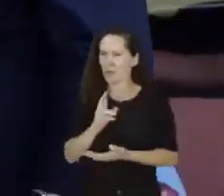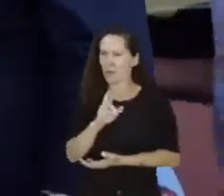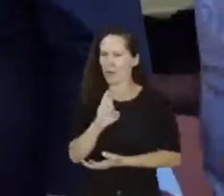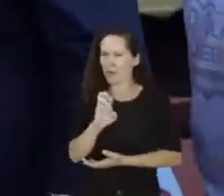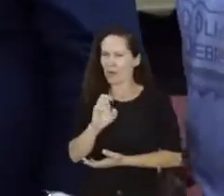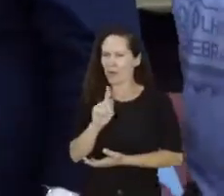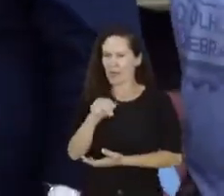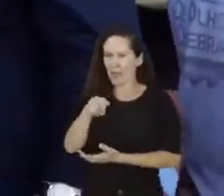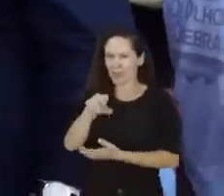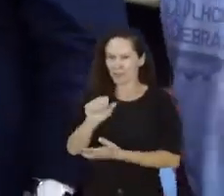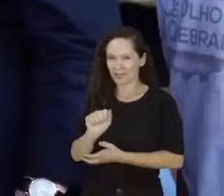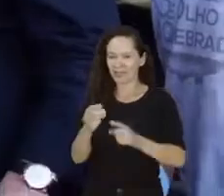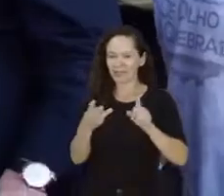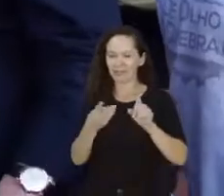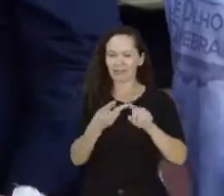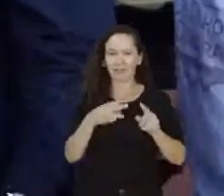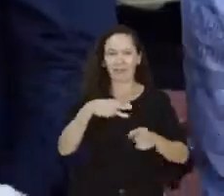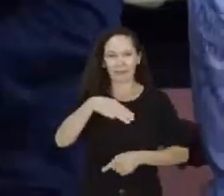Mercadante.